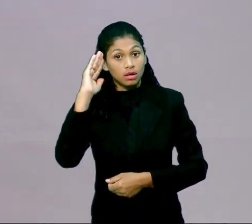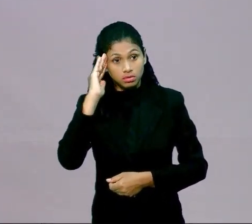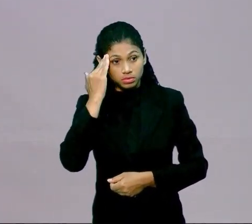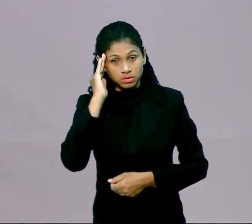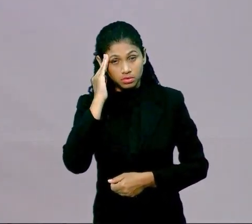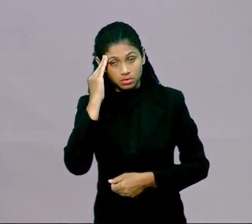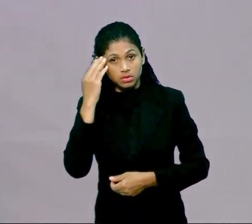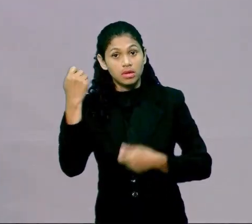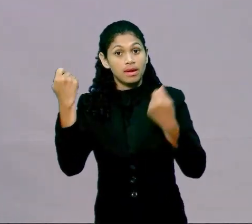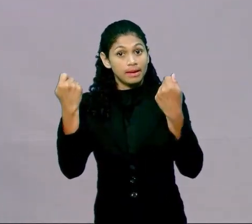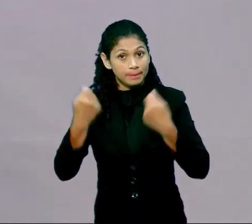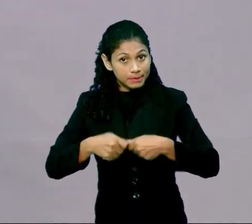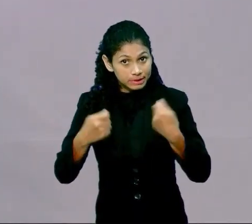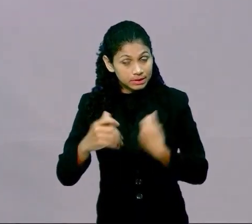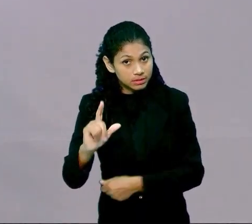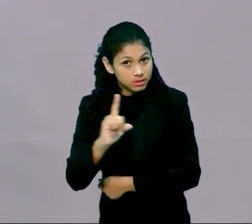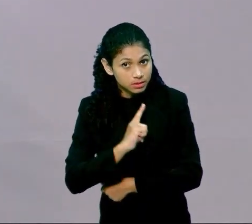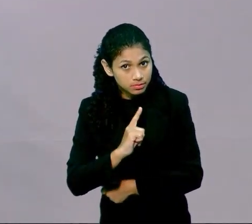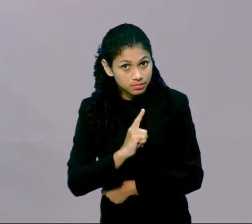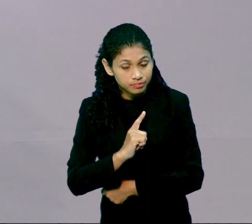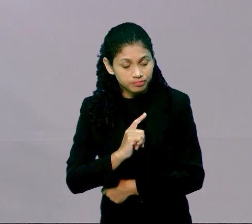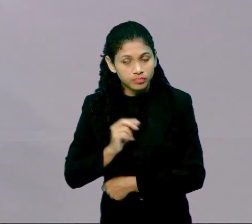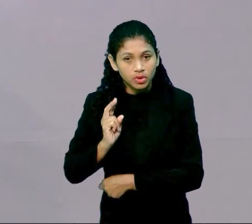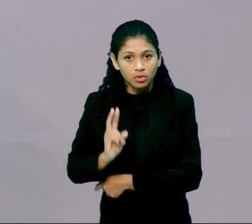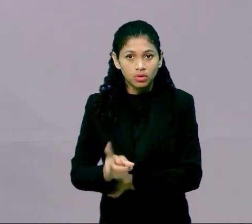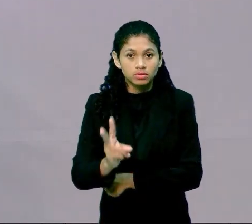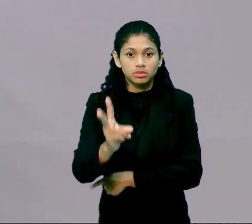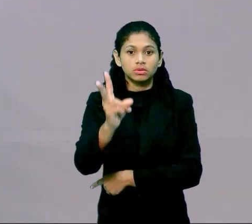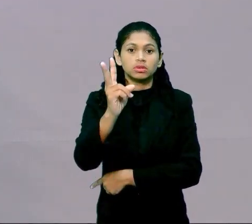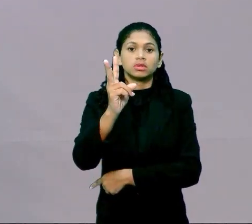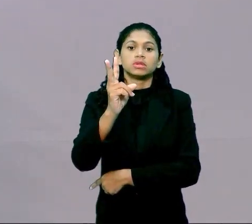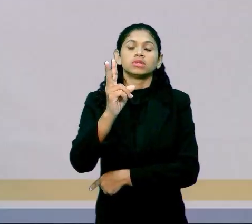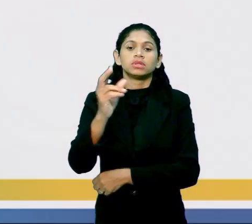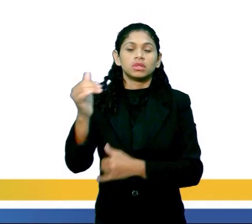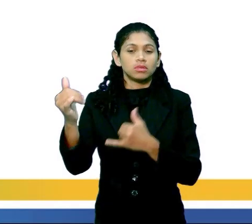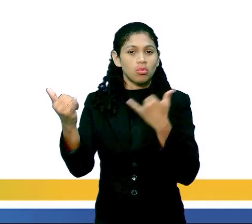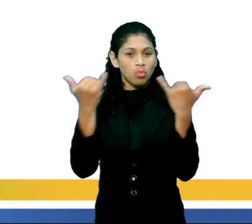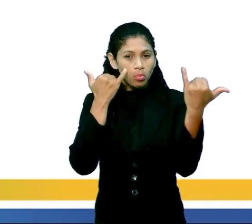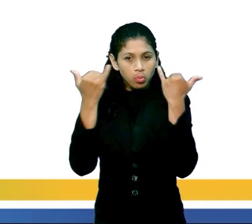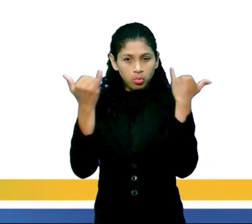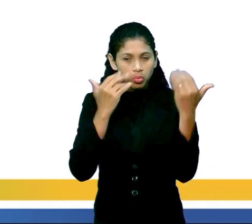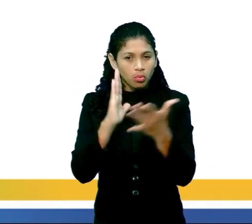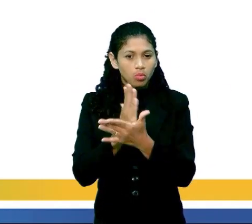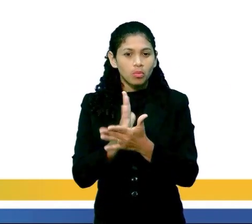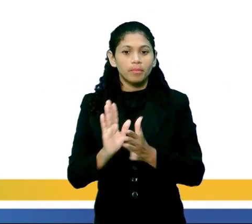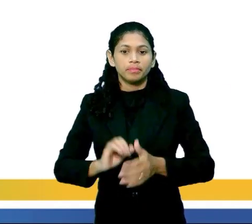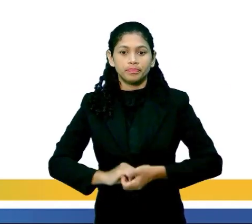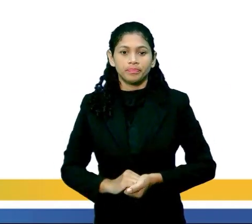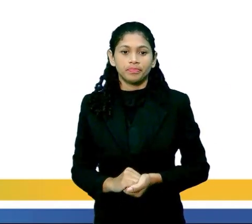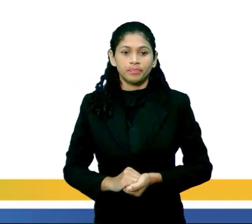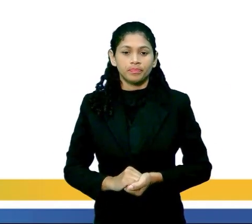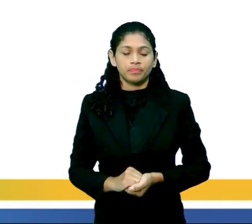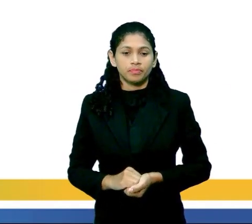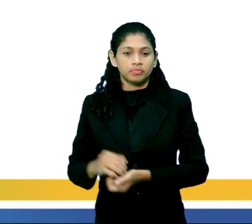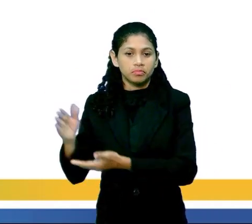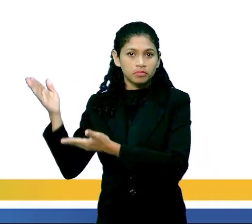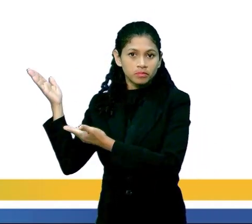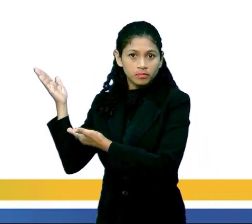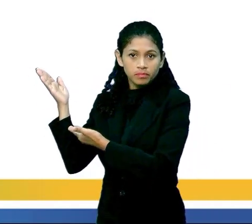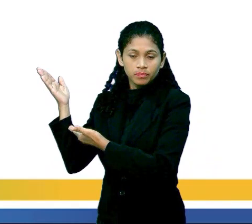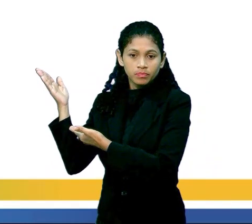nós devemos possuir. Vamos avançar ainda com algumas informações a respeito disso. Nós temos aí